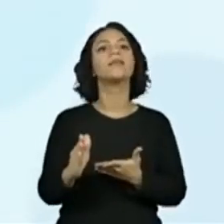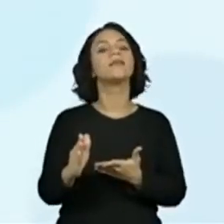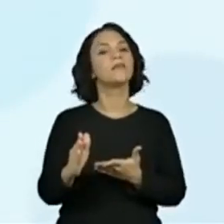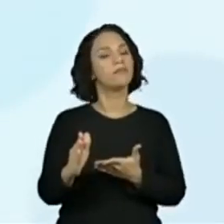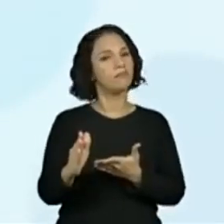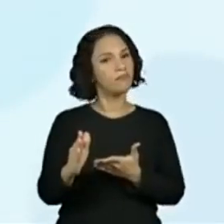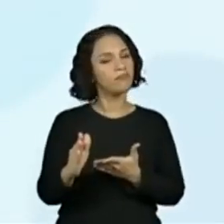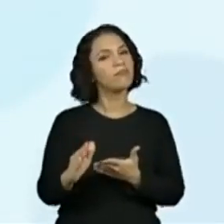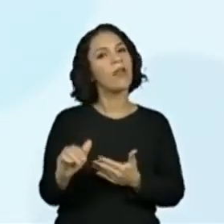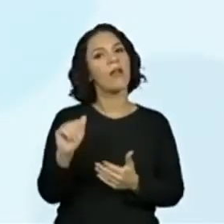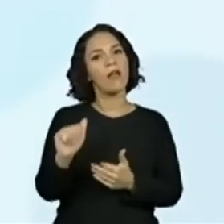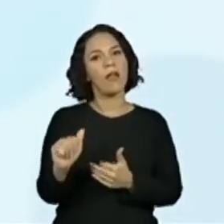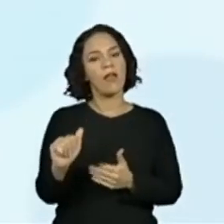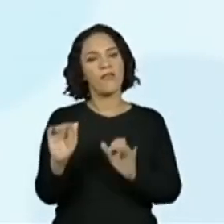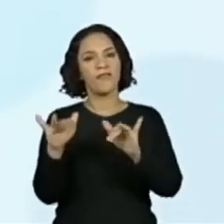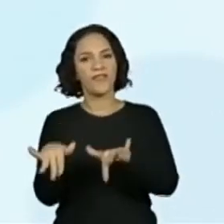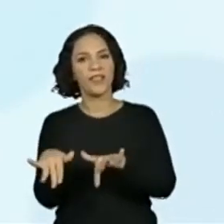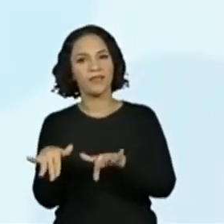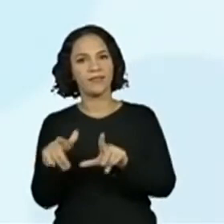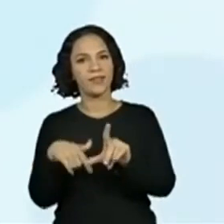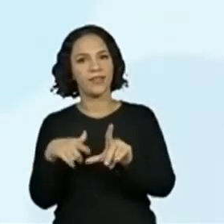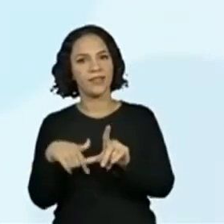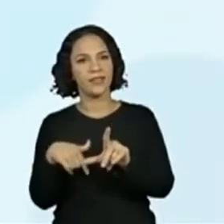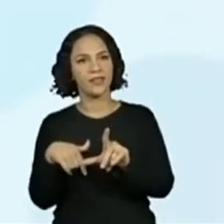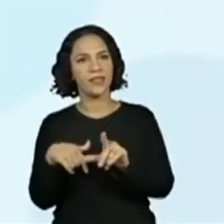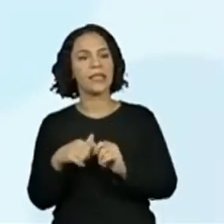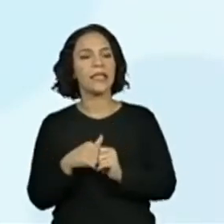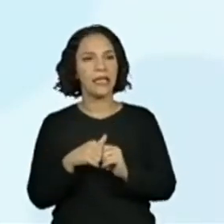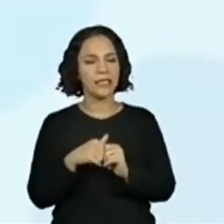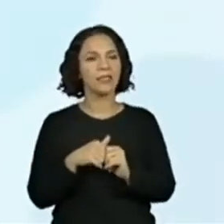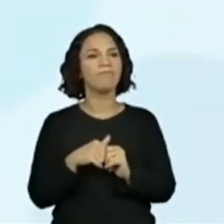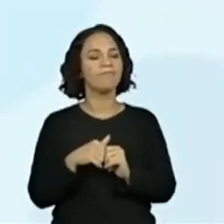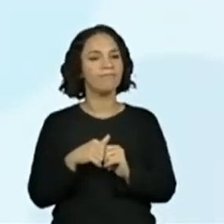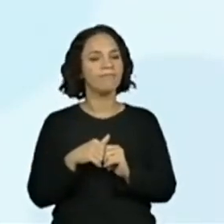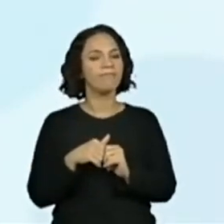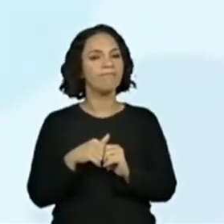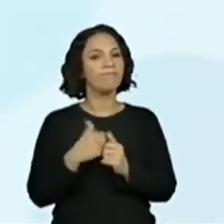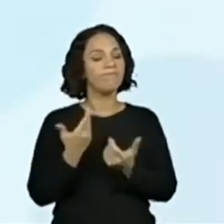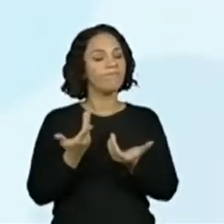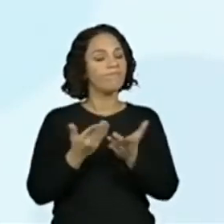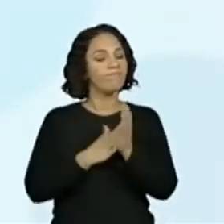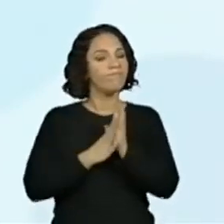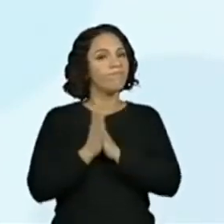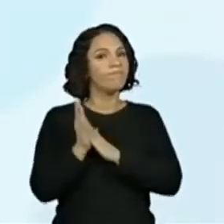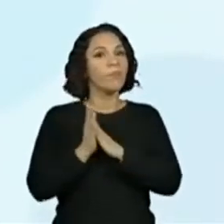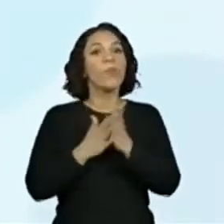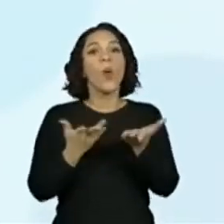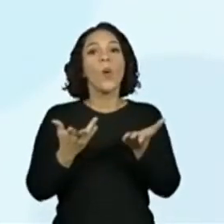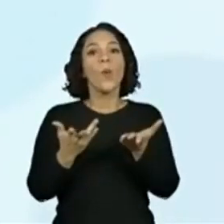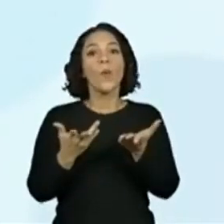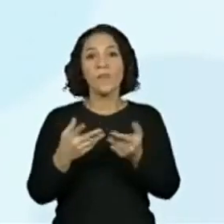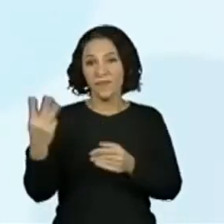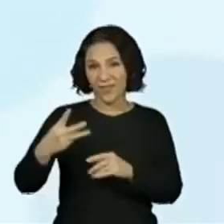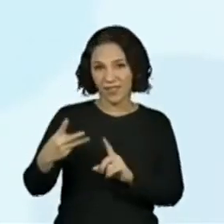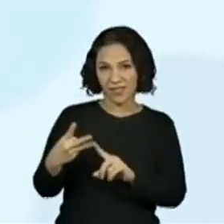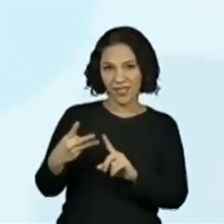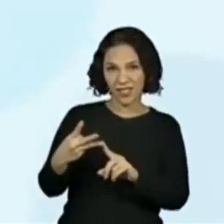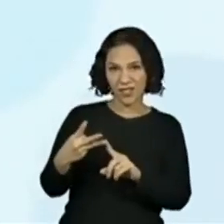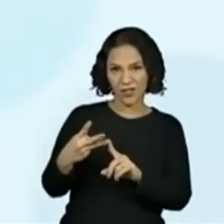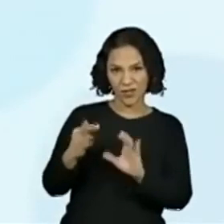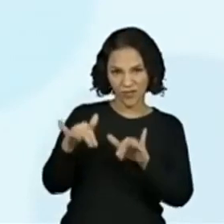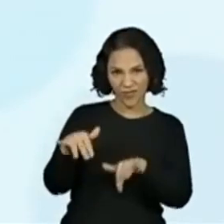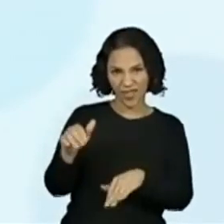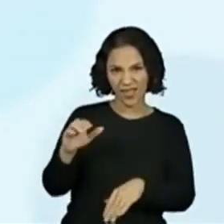Essa também termina com a letra A. Correto. Perfeito? Perfeito. Professora Vivi, e essa, termina com a letra